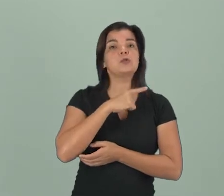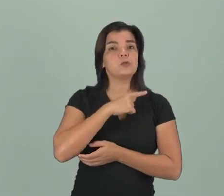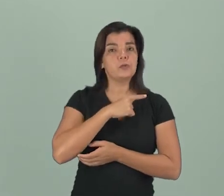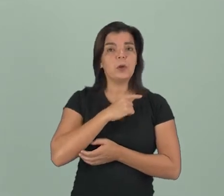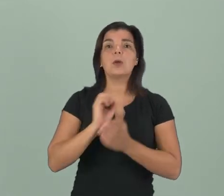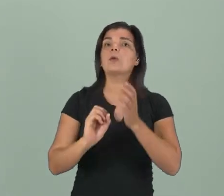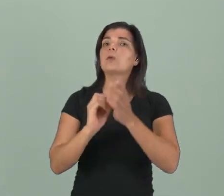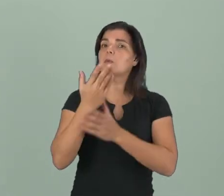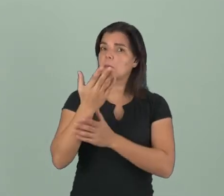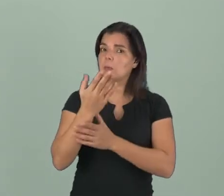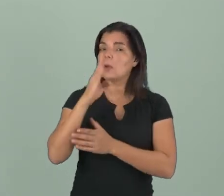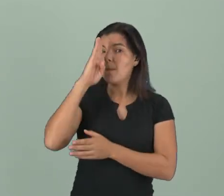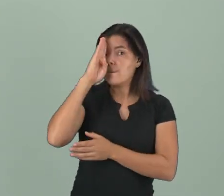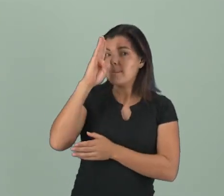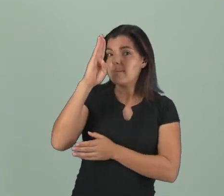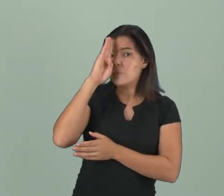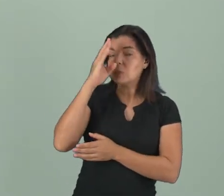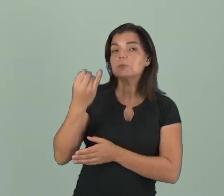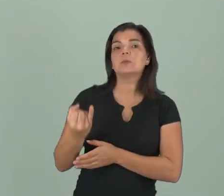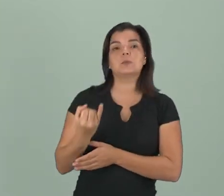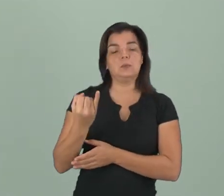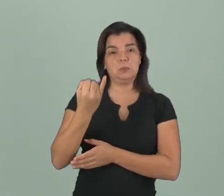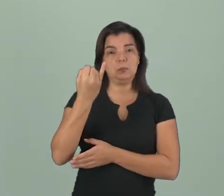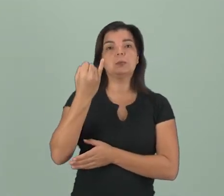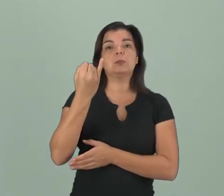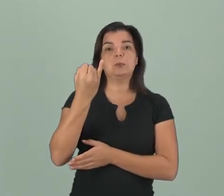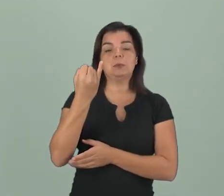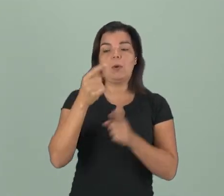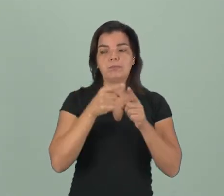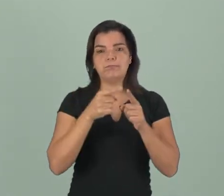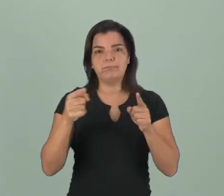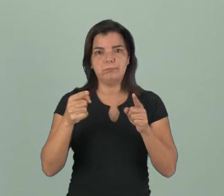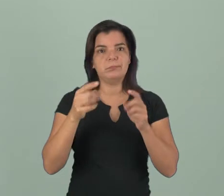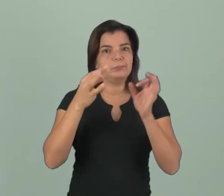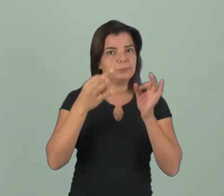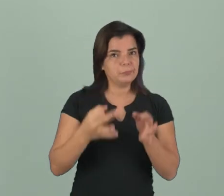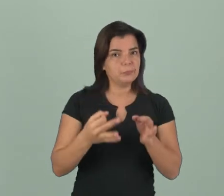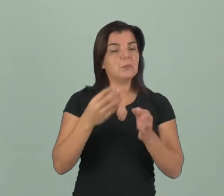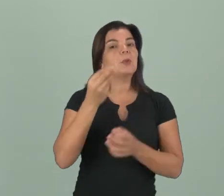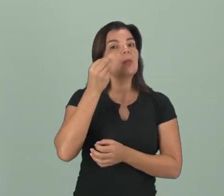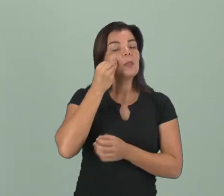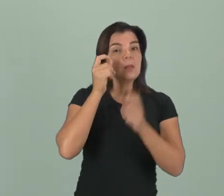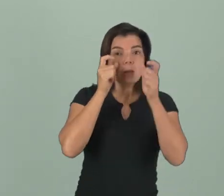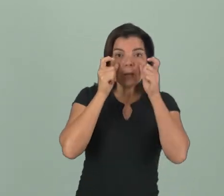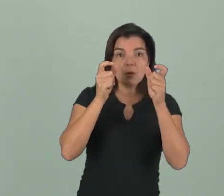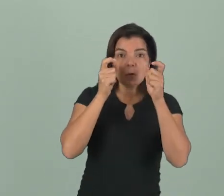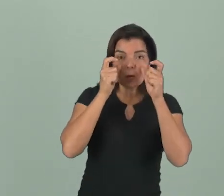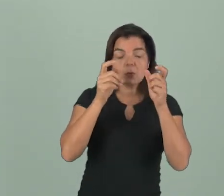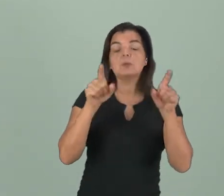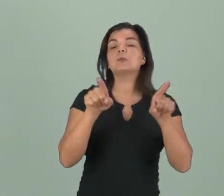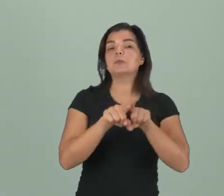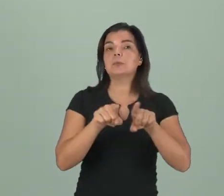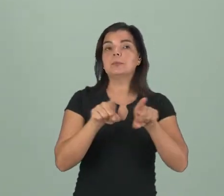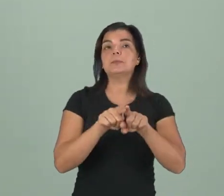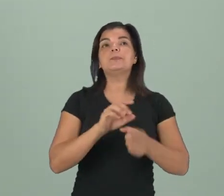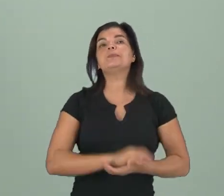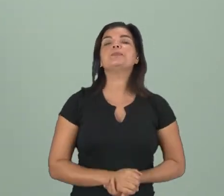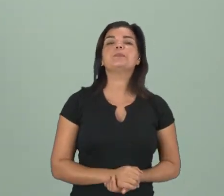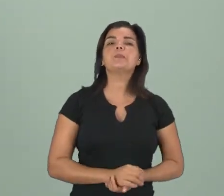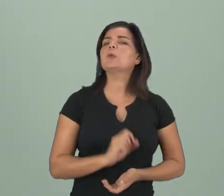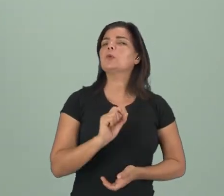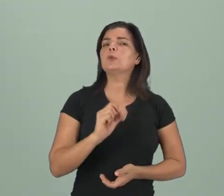Marcos ou seja acontecimentos principais é que marcaram Aquela fase certa então tenta e ficar atento a esses Marcos aí